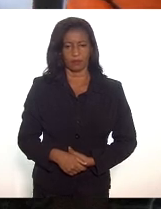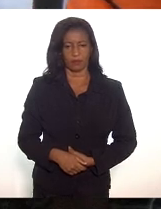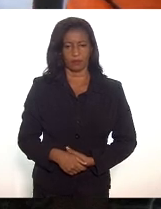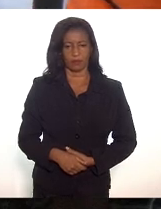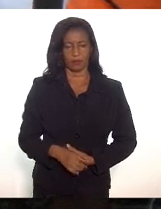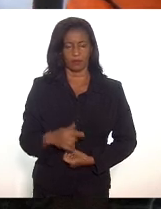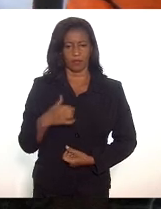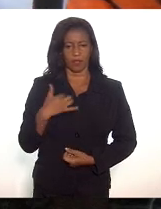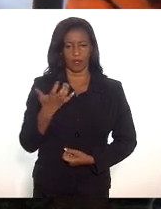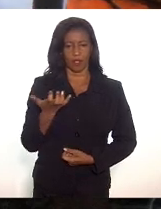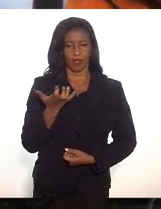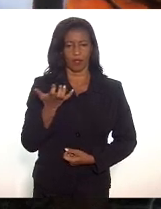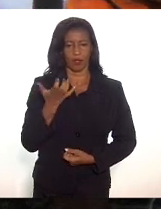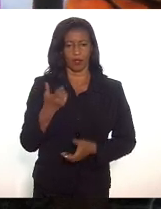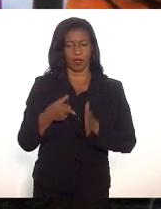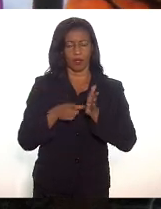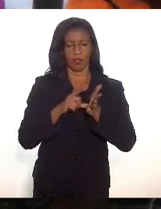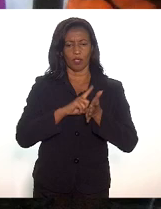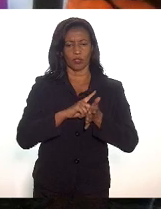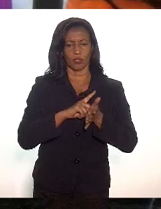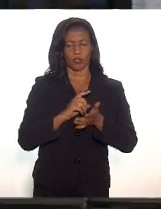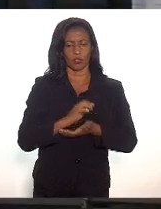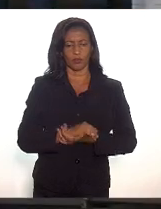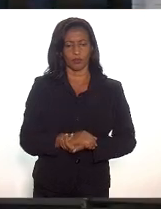Eu quero antes de.